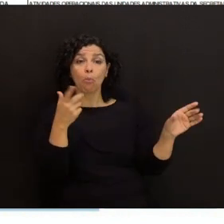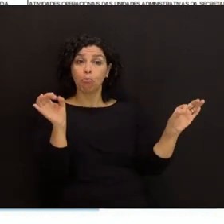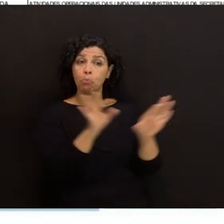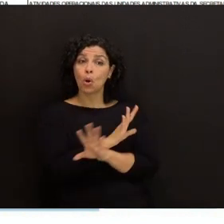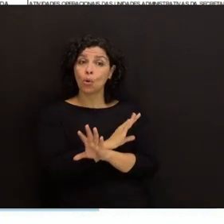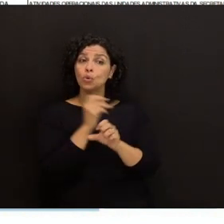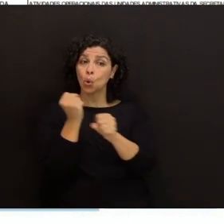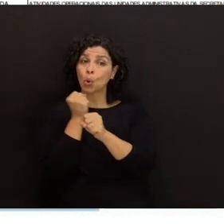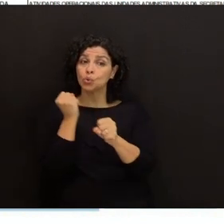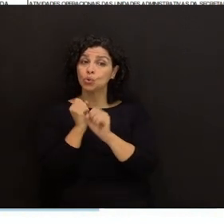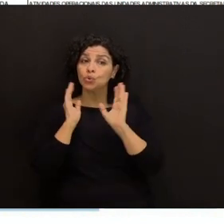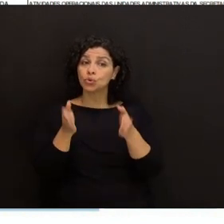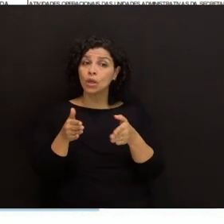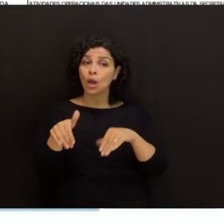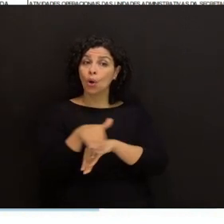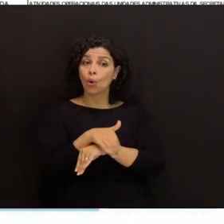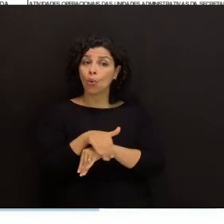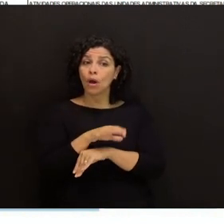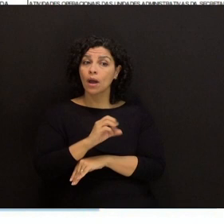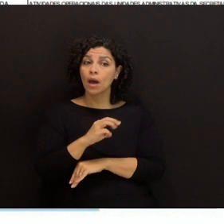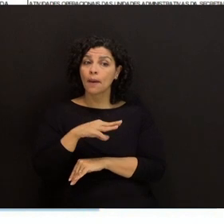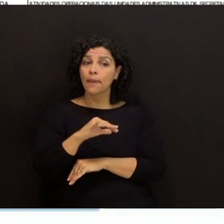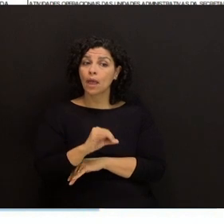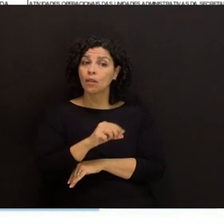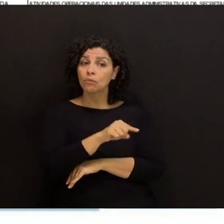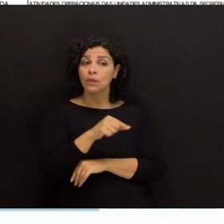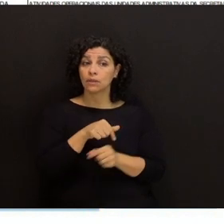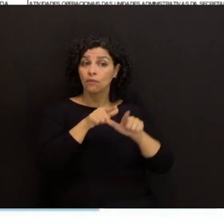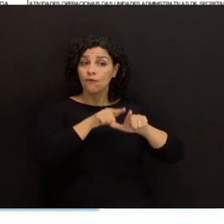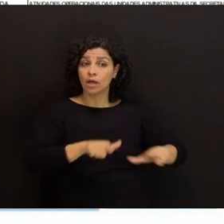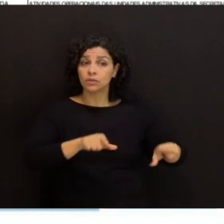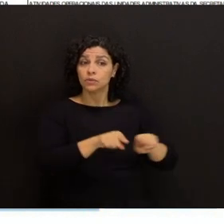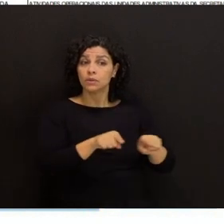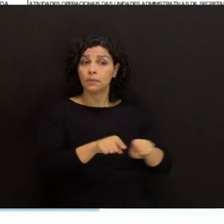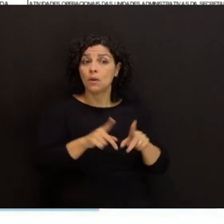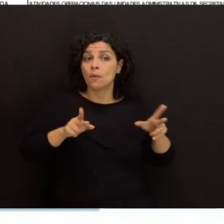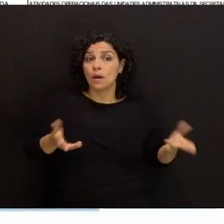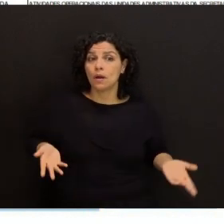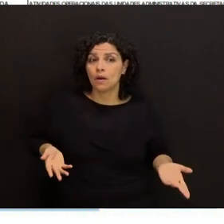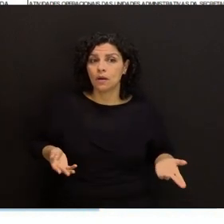concluída na Professor Camilo Pereira de Lima